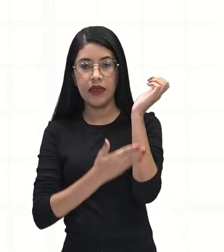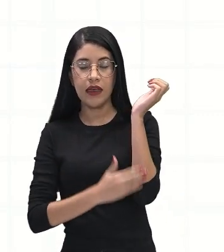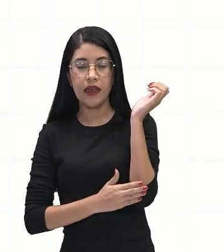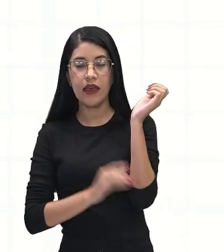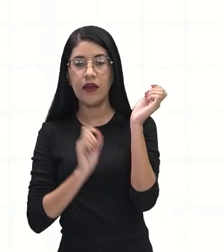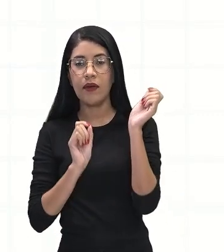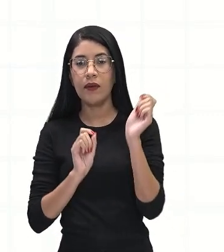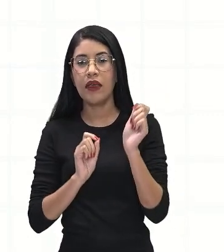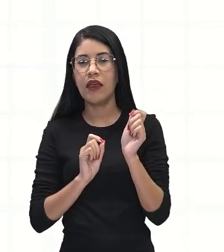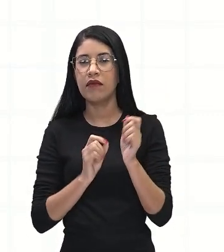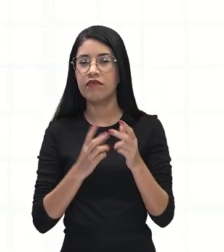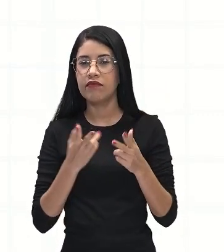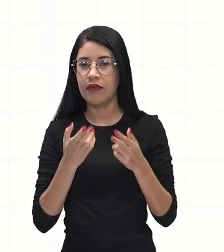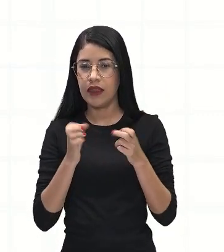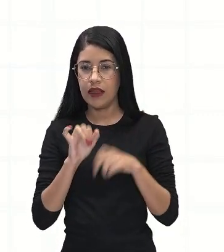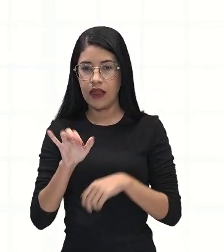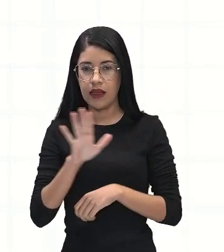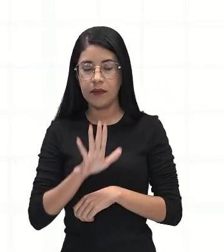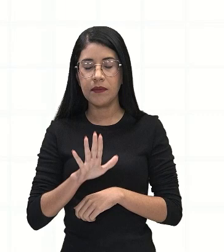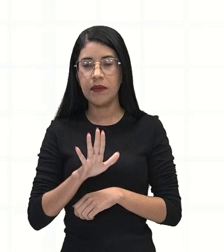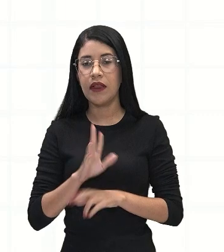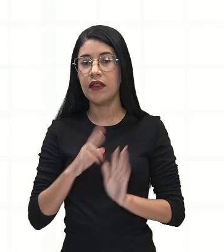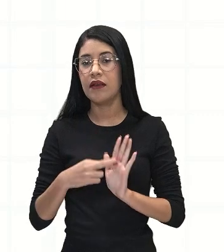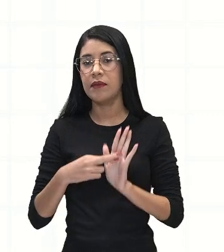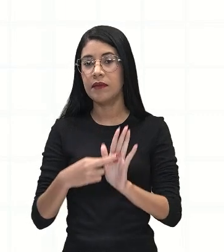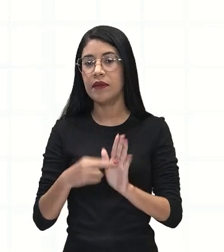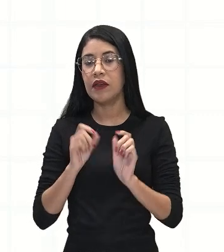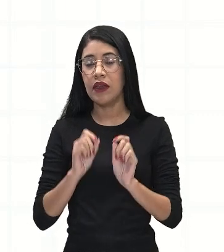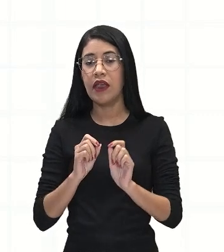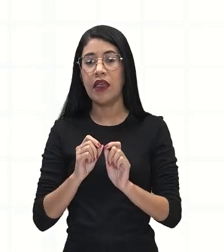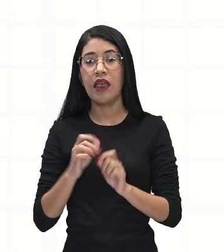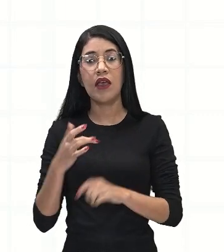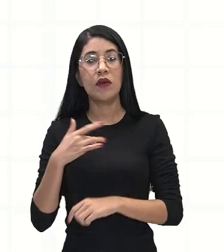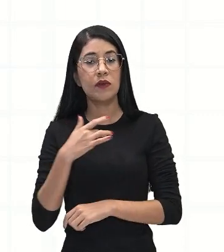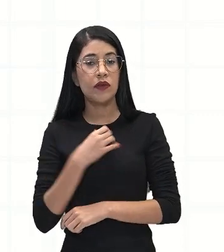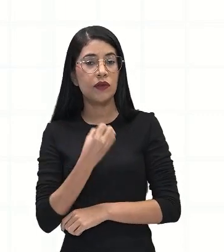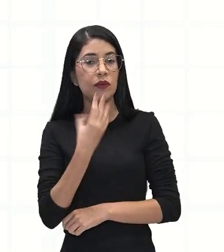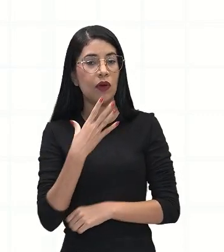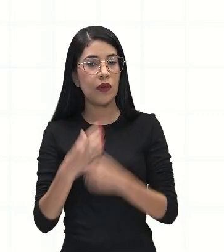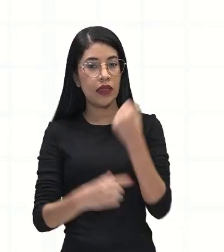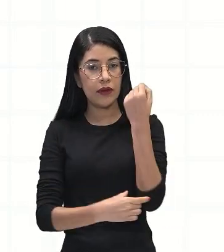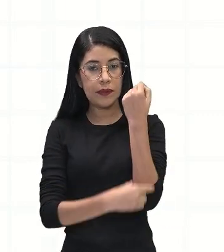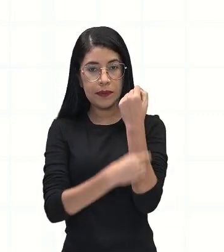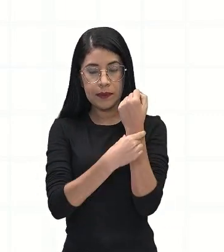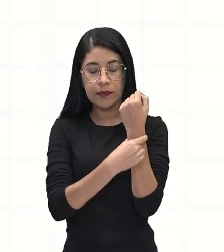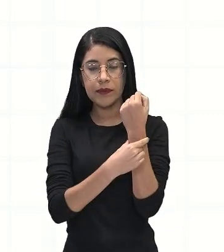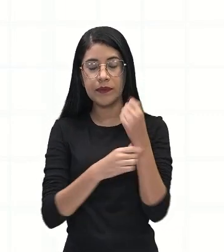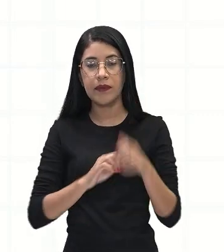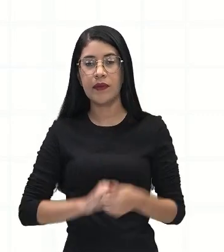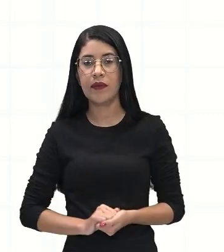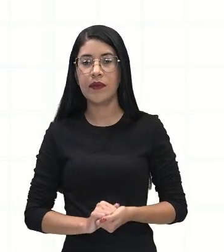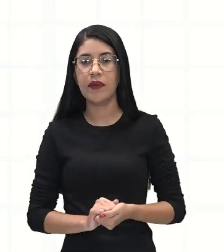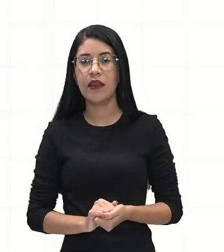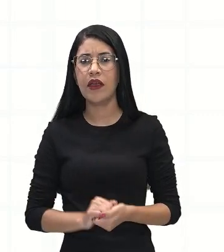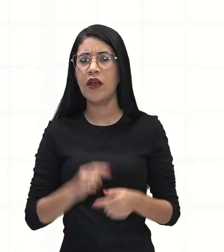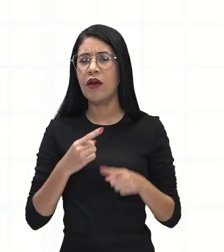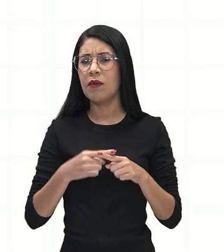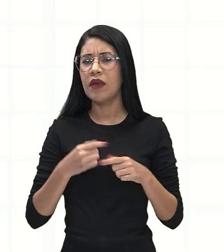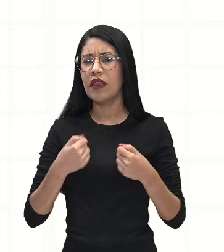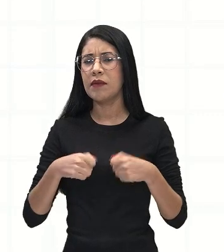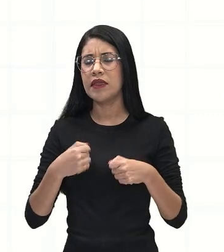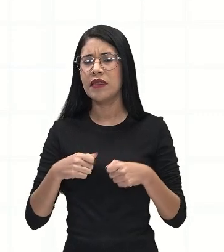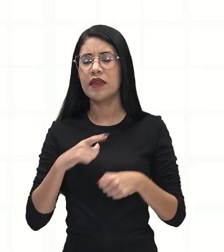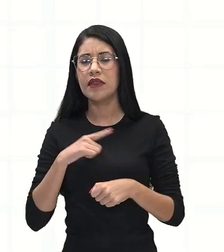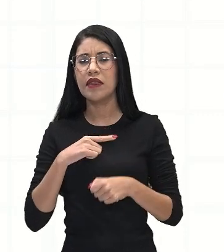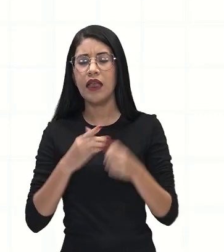essa coluna, na verdade, ela representa uma coluna saudável. Então, para que serve essa curvatura